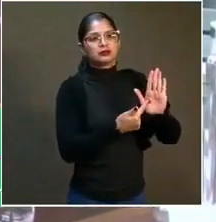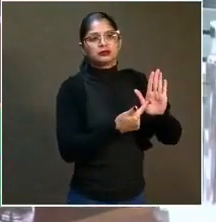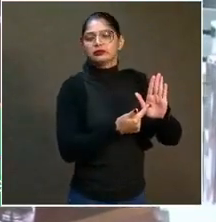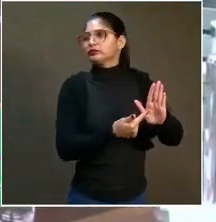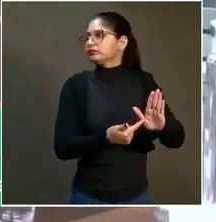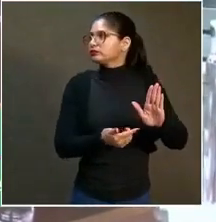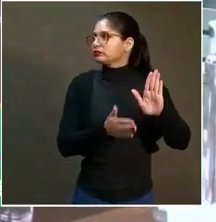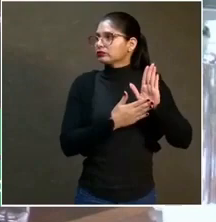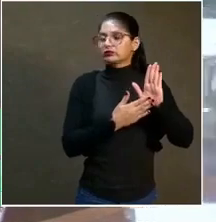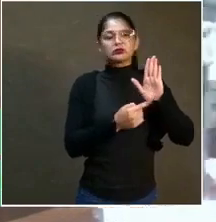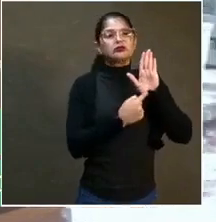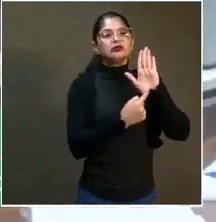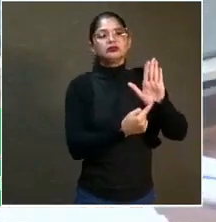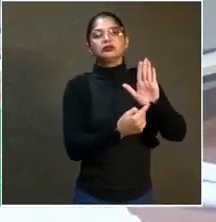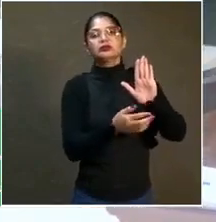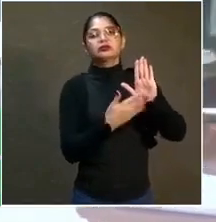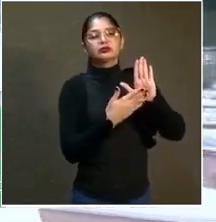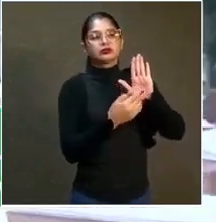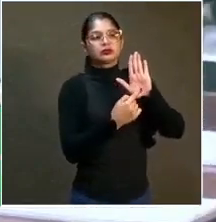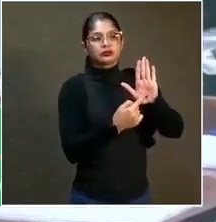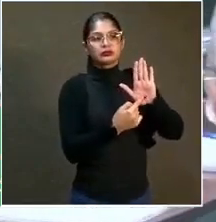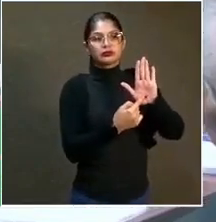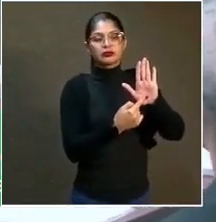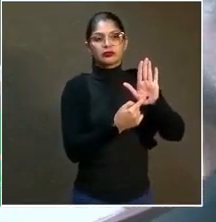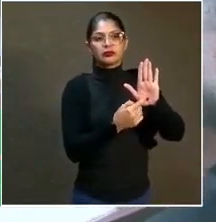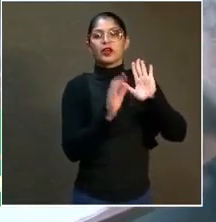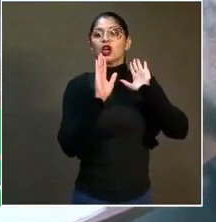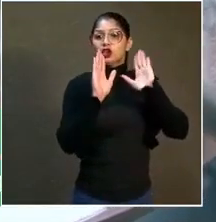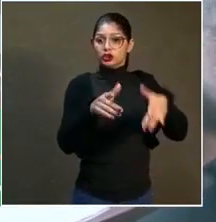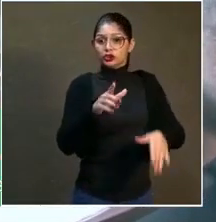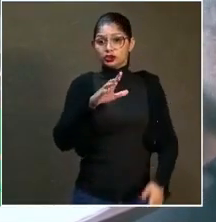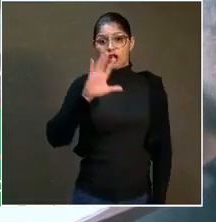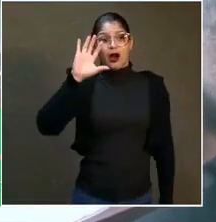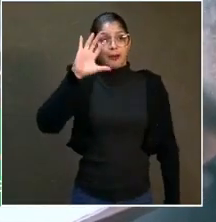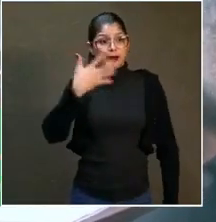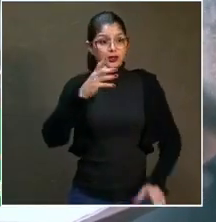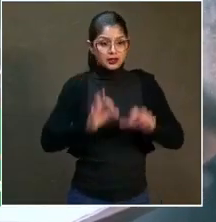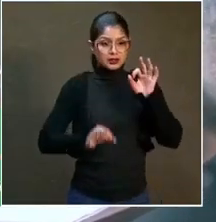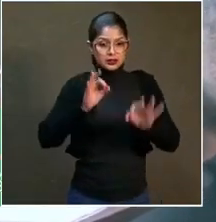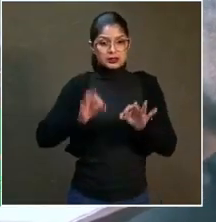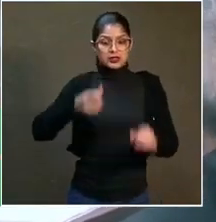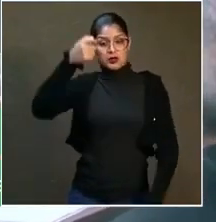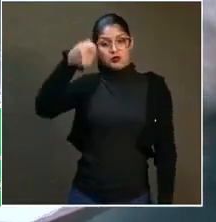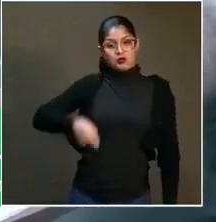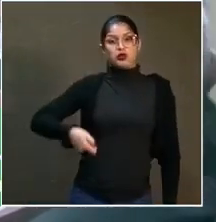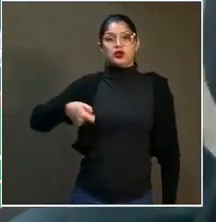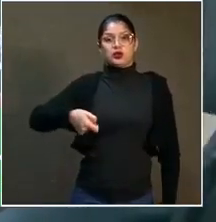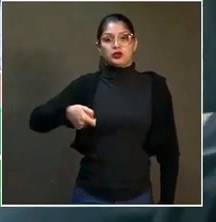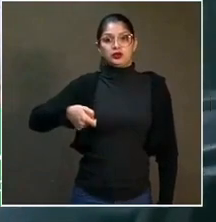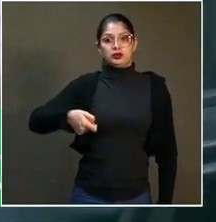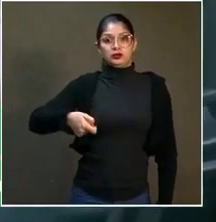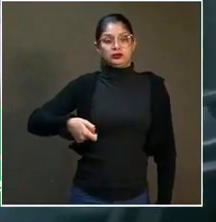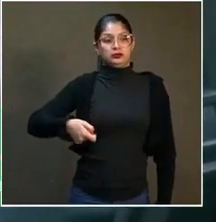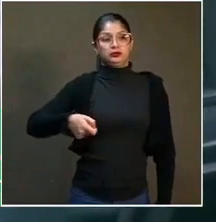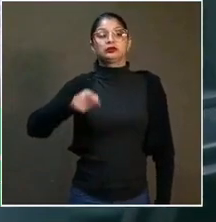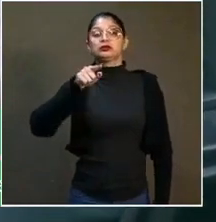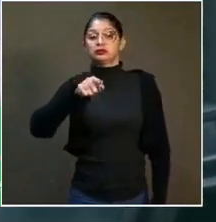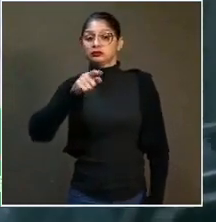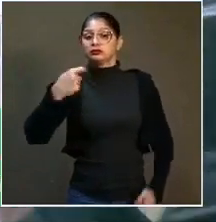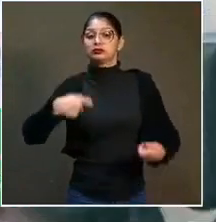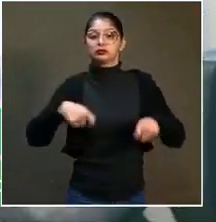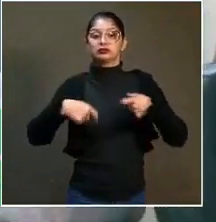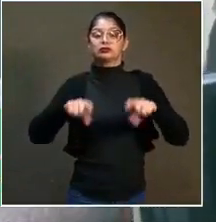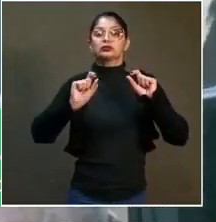Olha ali, excelência. Foi dada uma determinação por esse juízo, pelo Dr. Housley. Cumprindo determinação